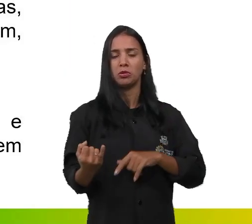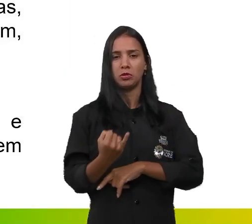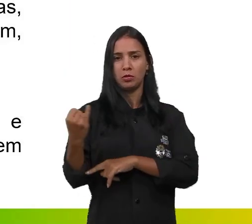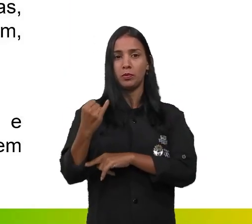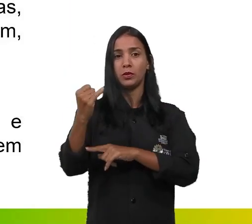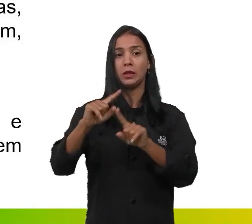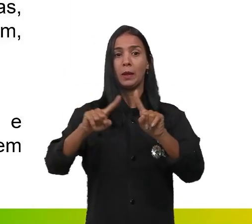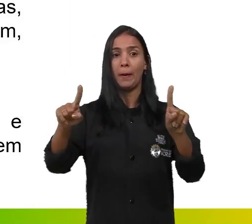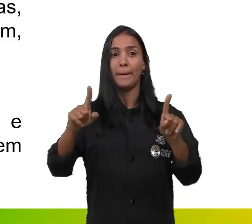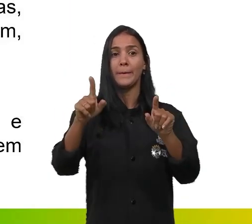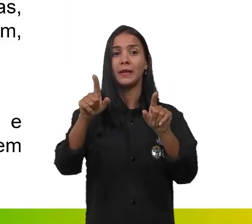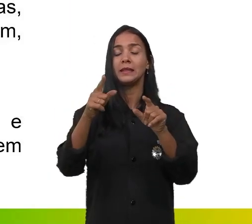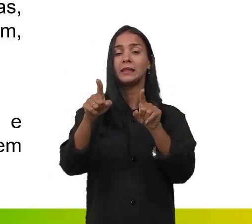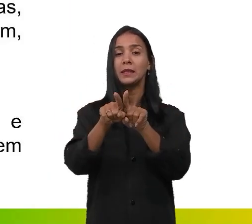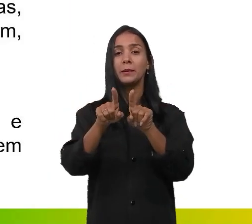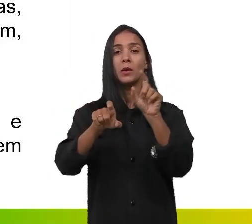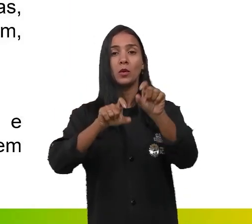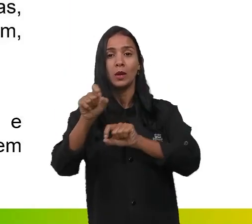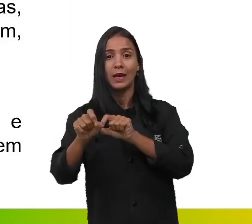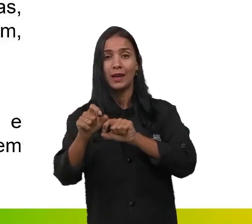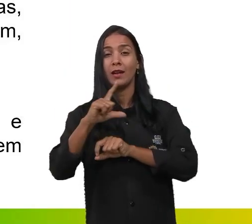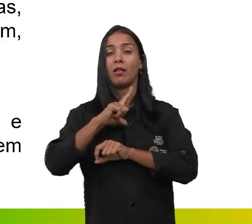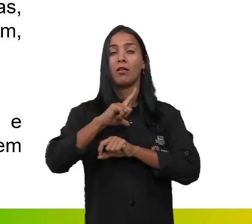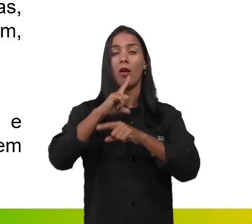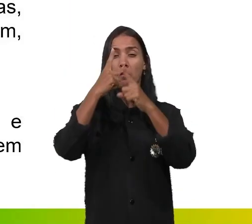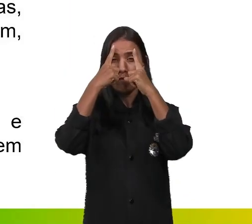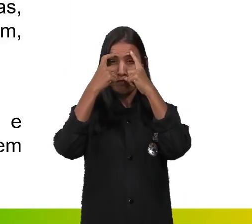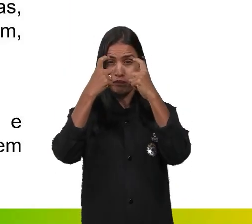domínio pela violência. Então,